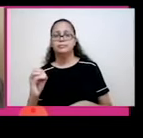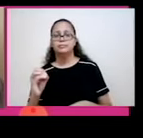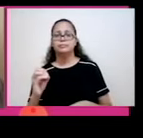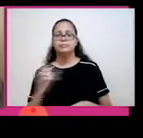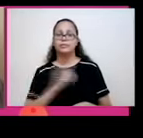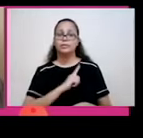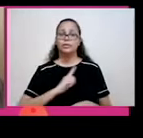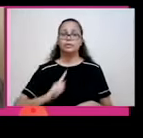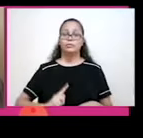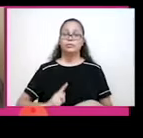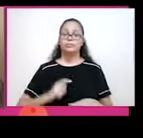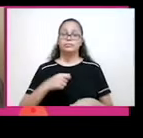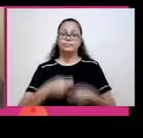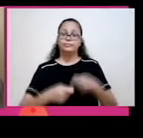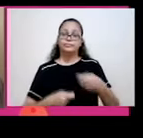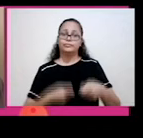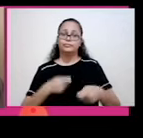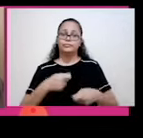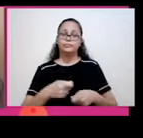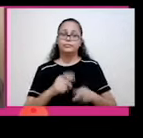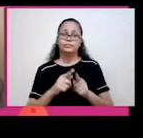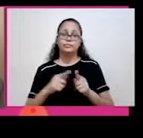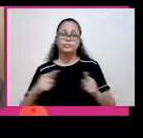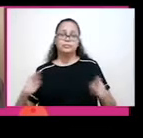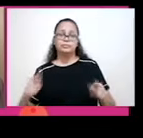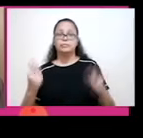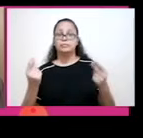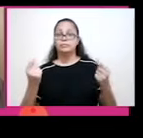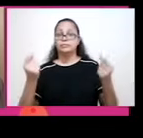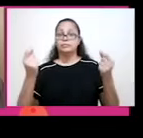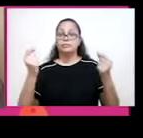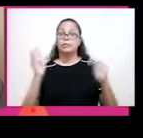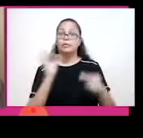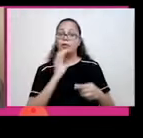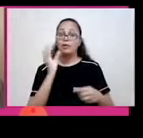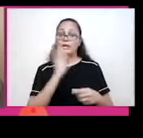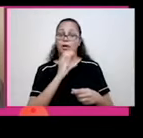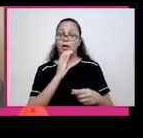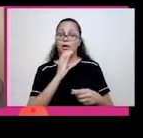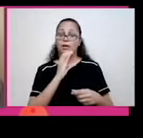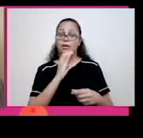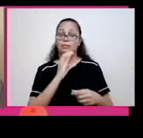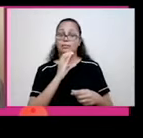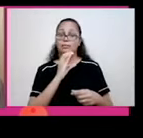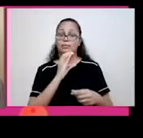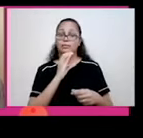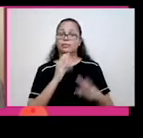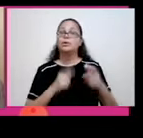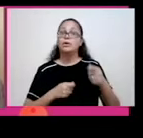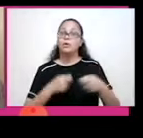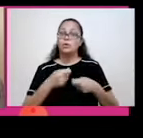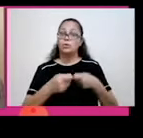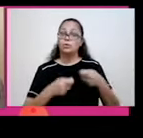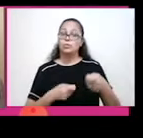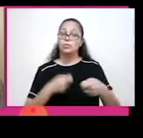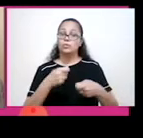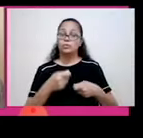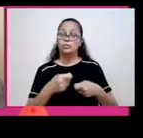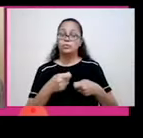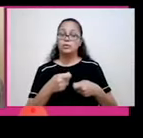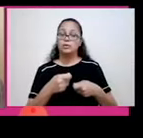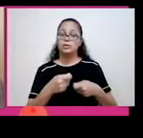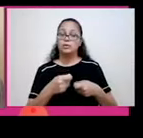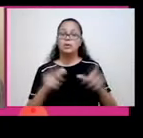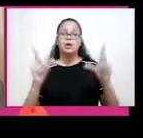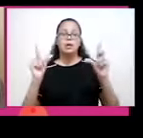a controlar o crescimento econômico do país, que era muito rápido, por volta de 10%. Então, o governo tenta controlar esse crescimento descontrolado,